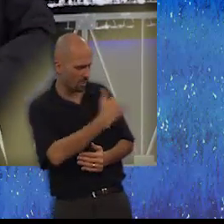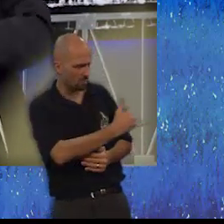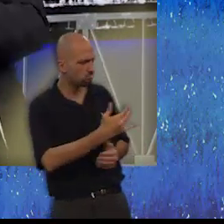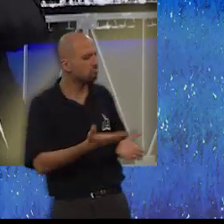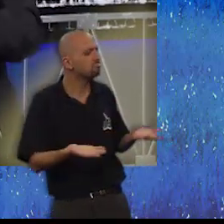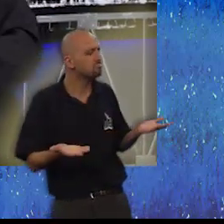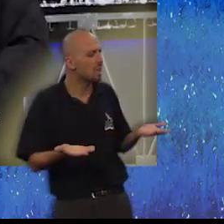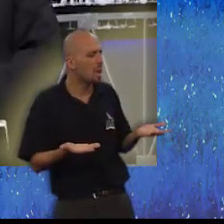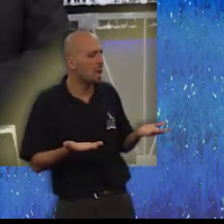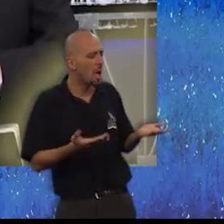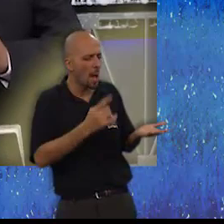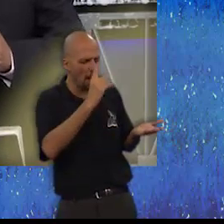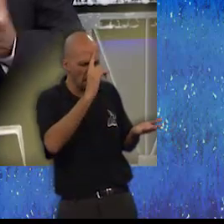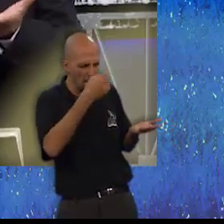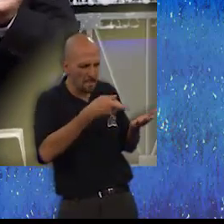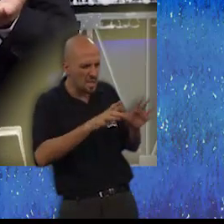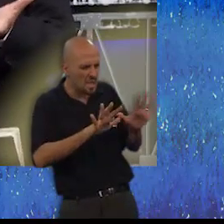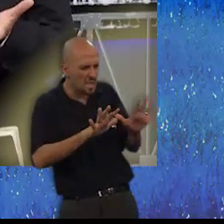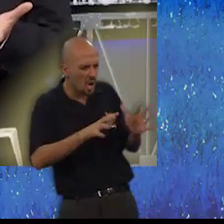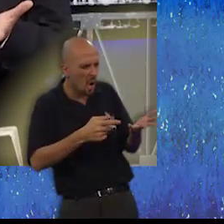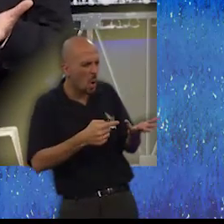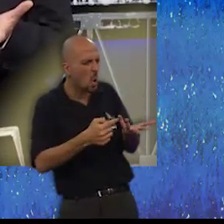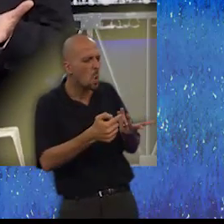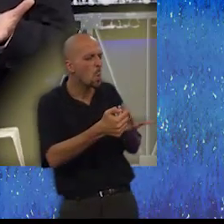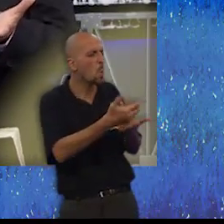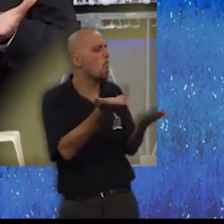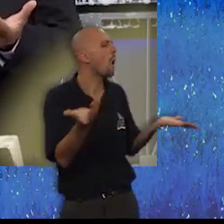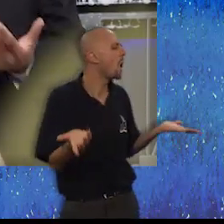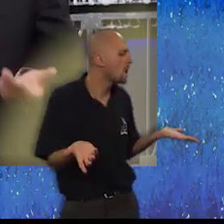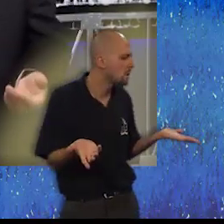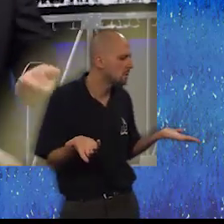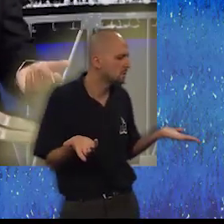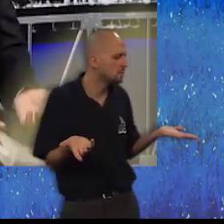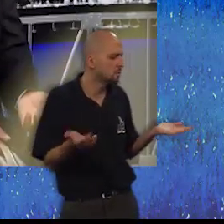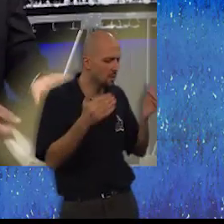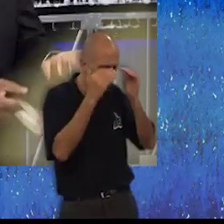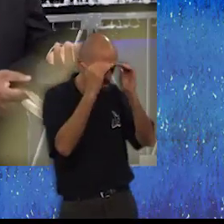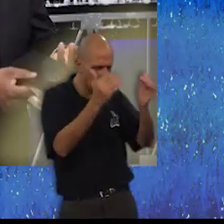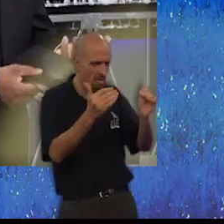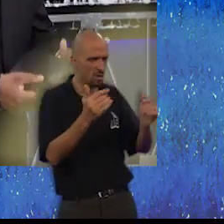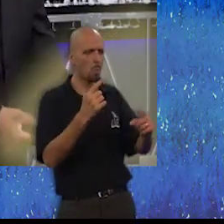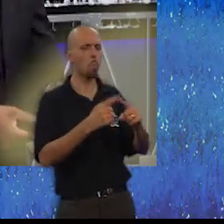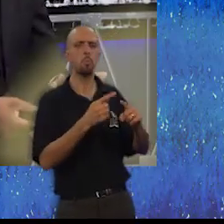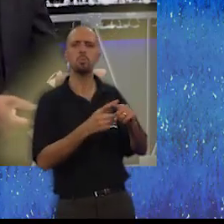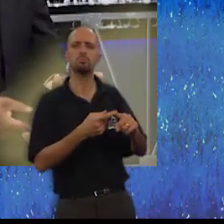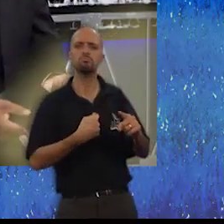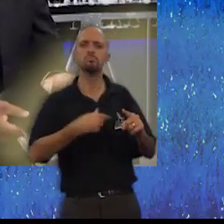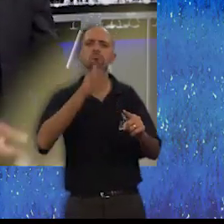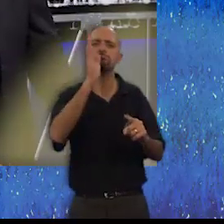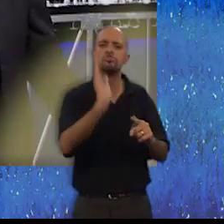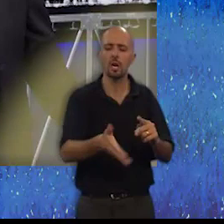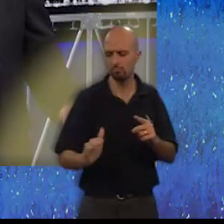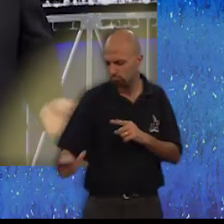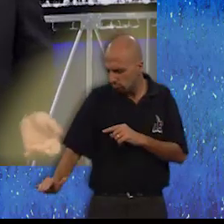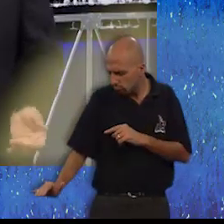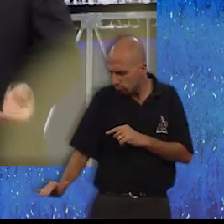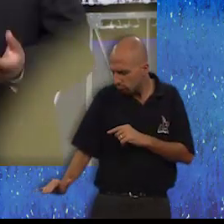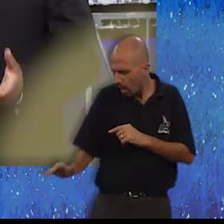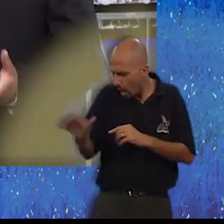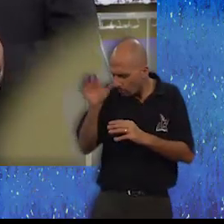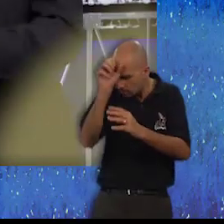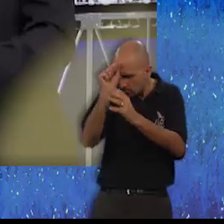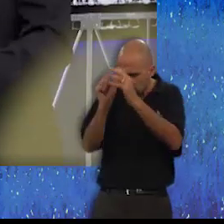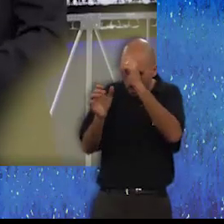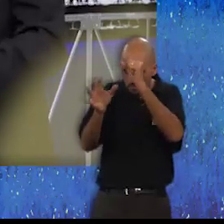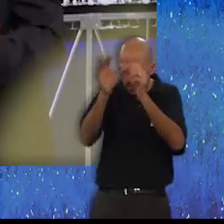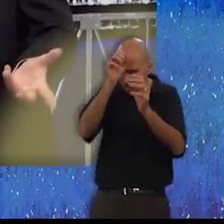eu não estou entendendo o Senhor, porque o Senhor está falando em mandamentos, mas eu nasci num ambiente de mandamentos, eu nasci num